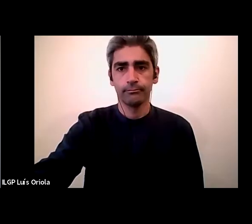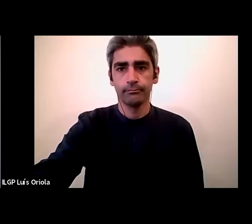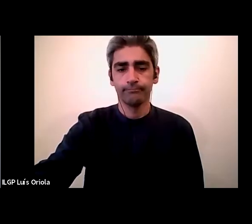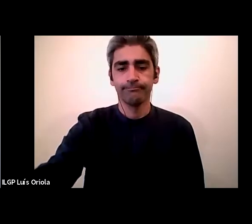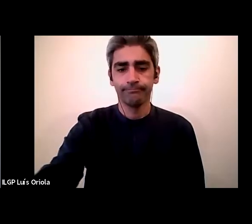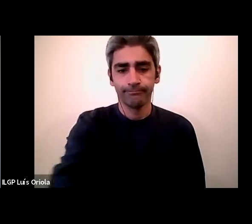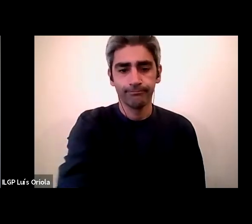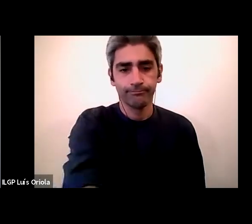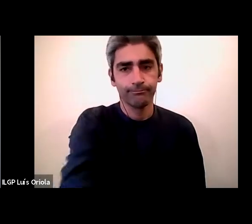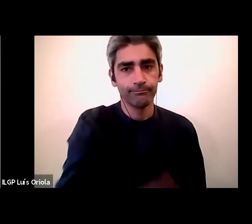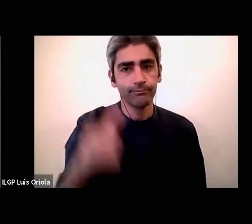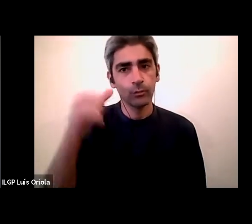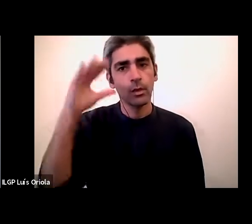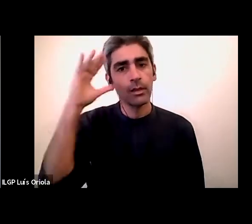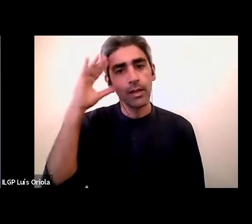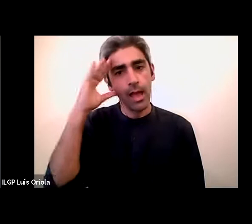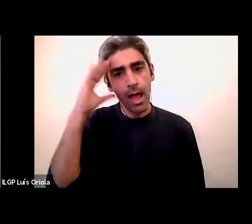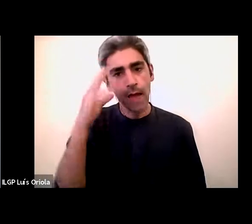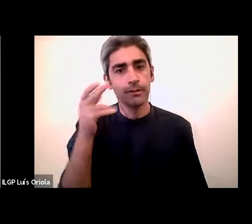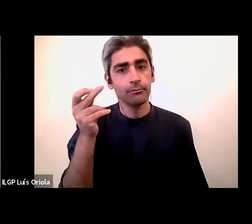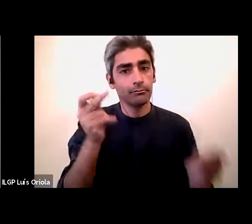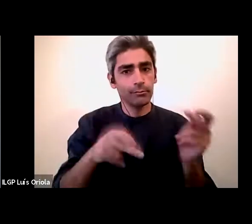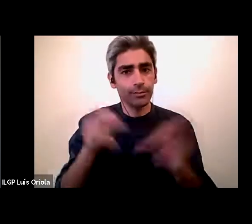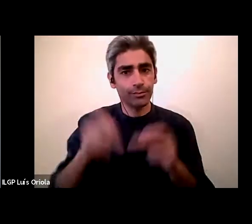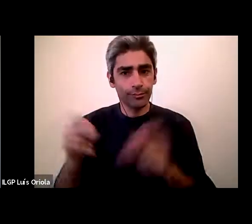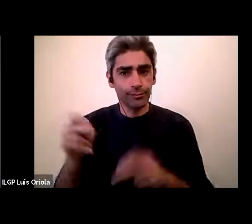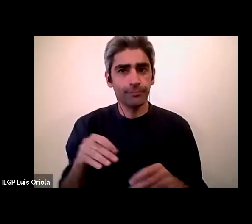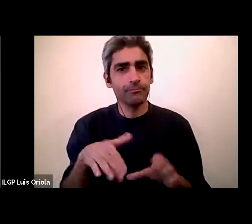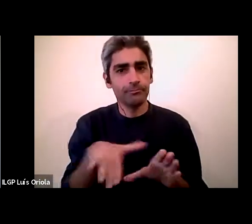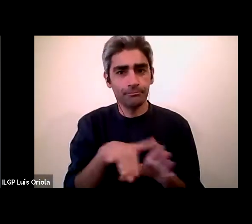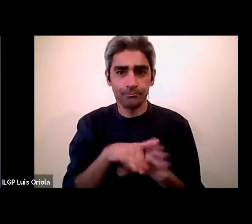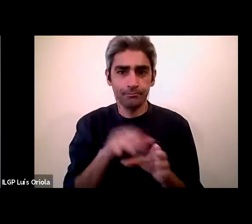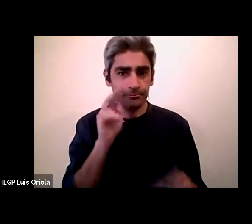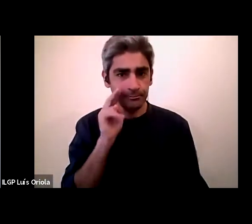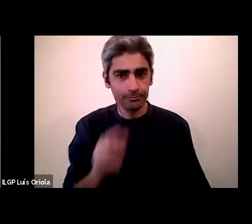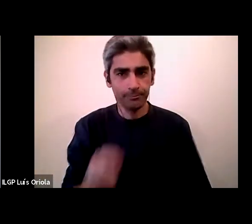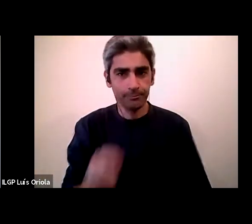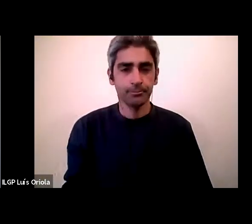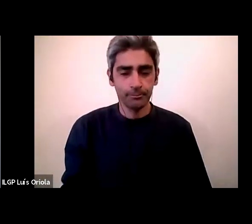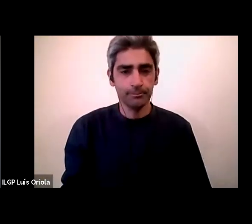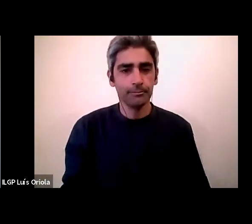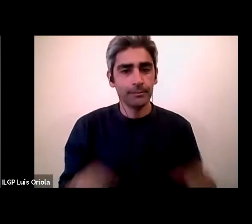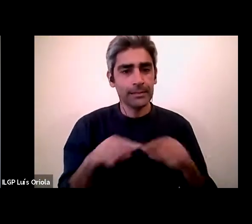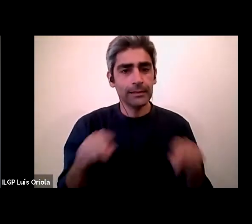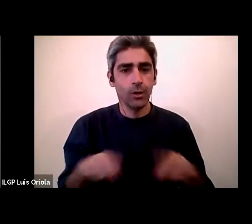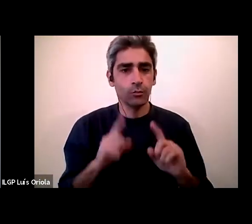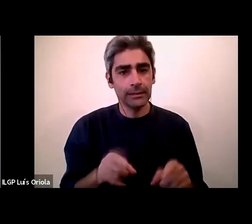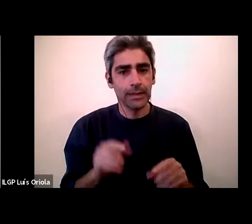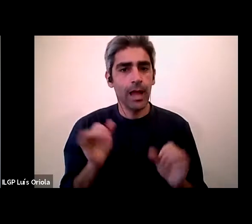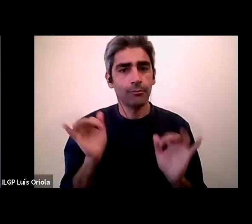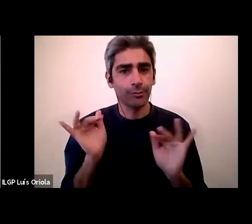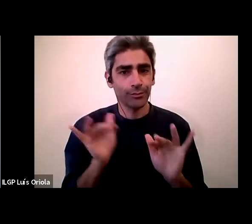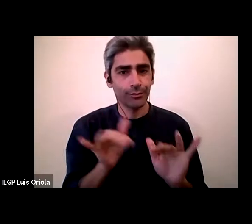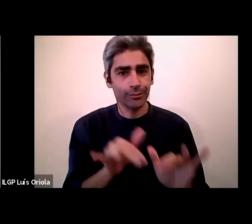Uma boa tarde para quem se está a juntar agora à nossa sessão. A sala está a começar a ficar